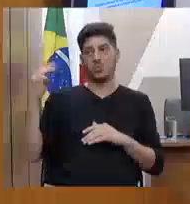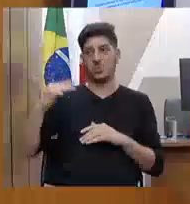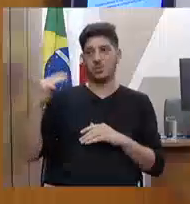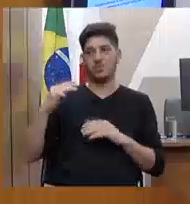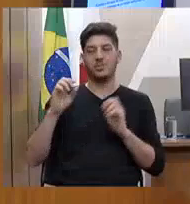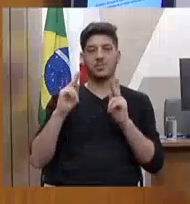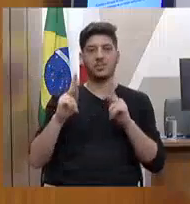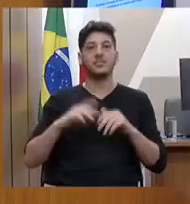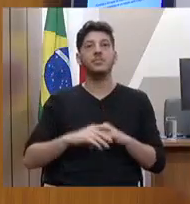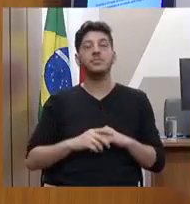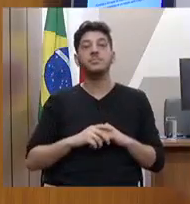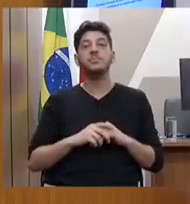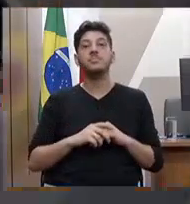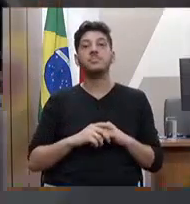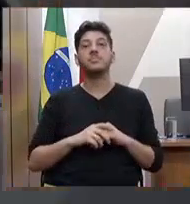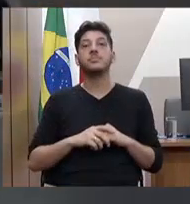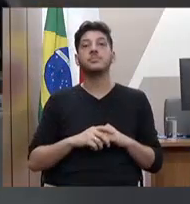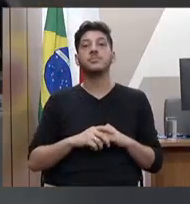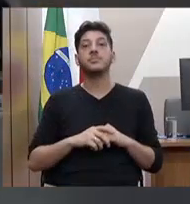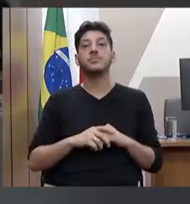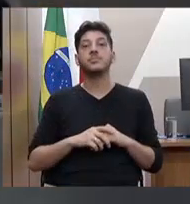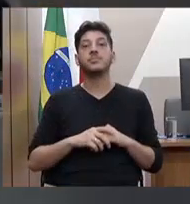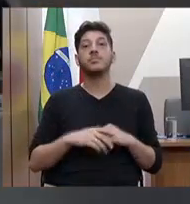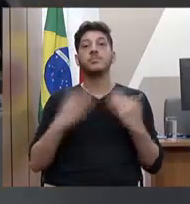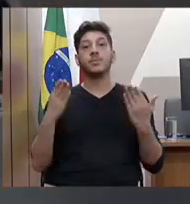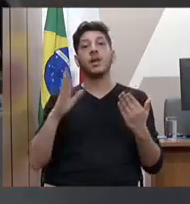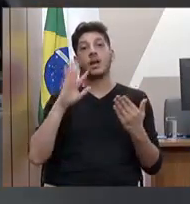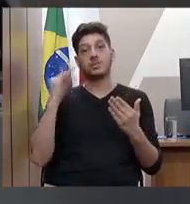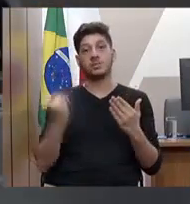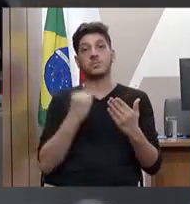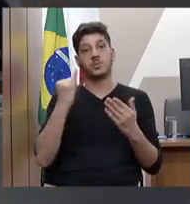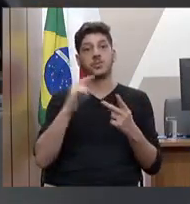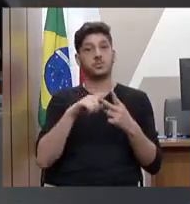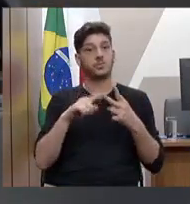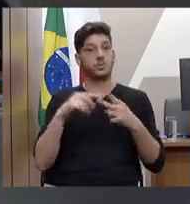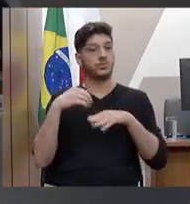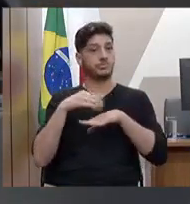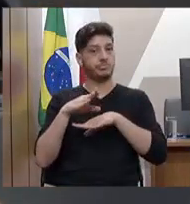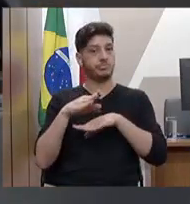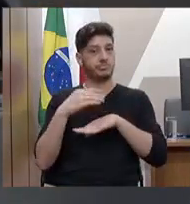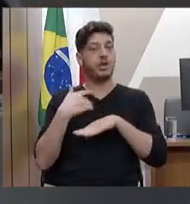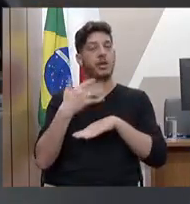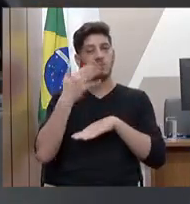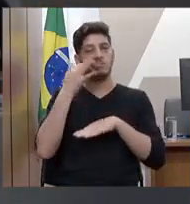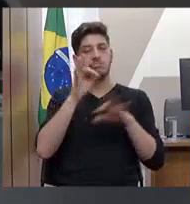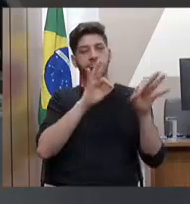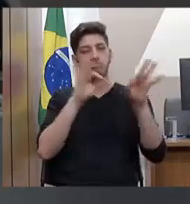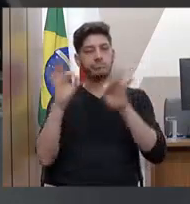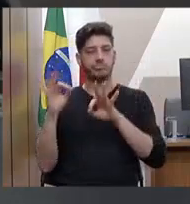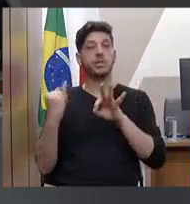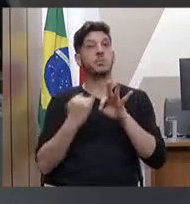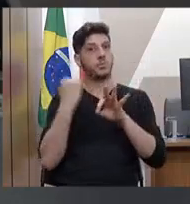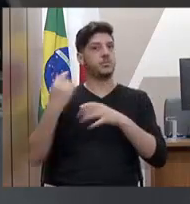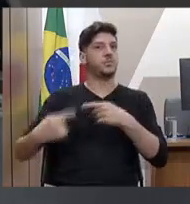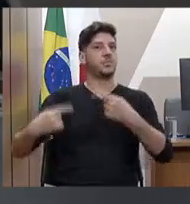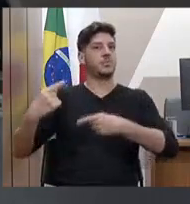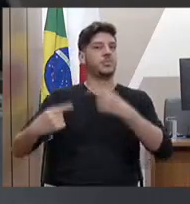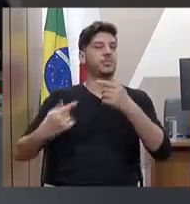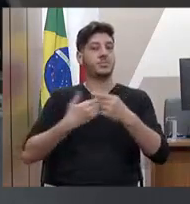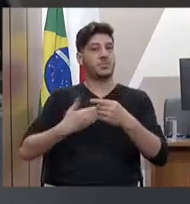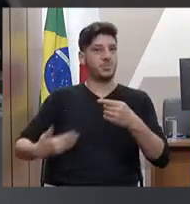tá então eu quero na verdade eu acho que é importante eu falar duas coisas que eu também escutei aqui que eu achei que é muito relevante como política pública